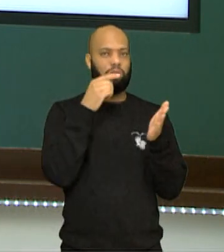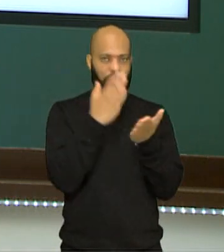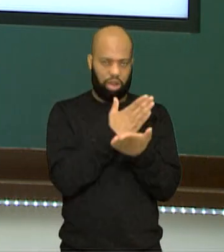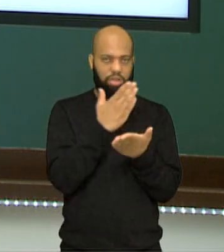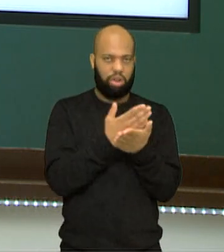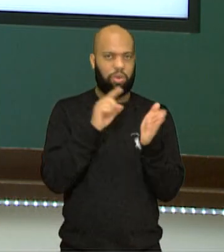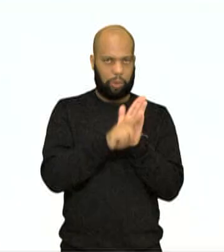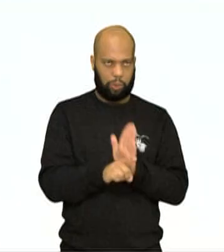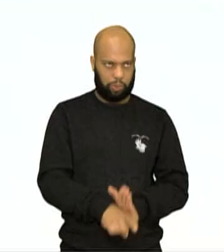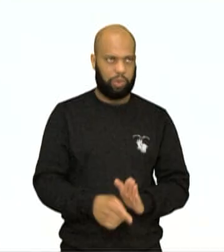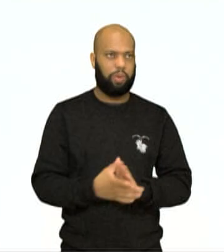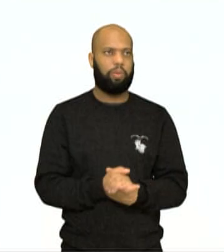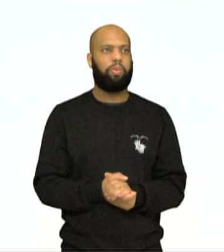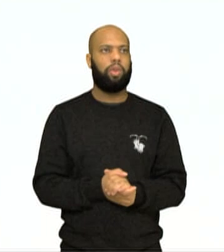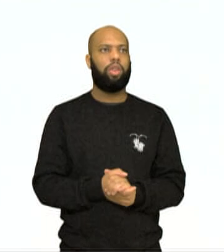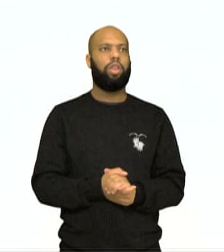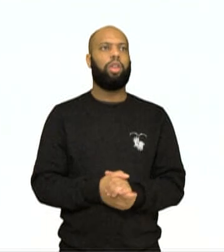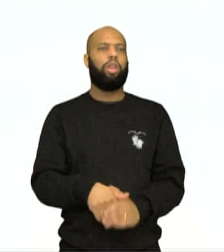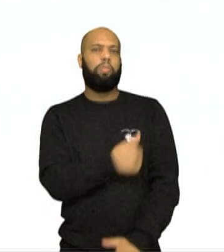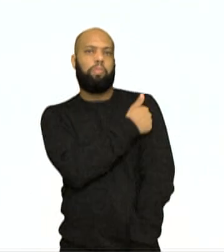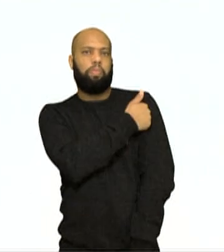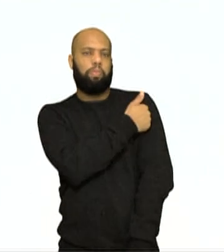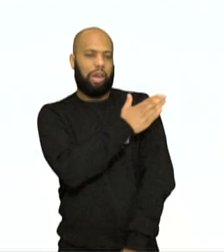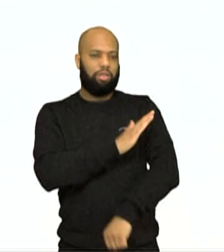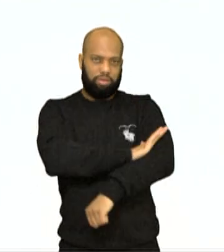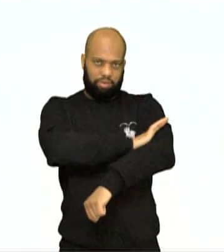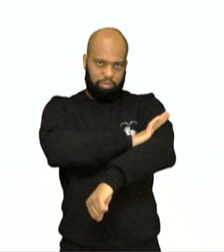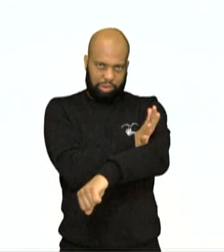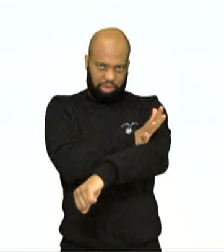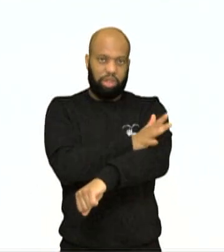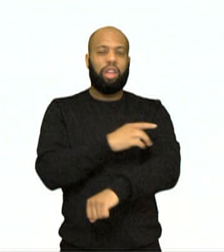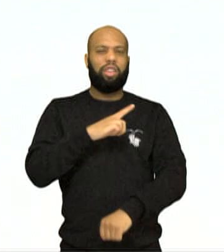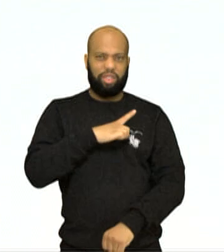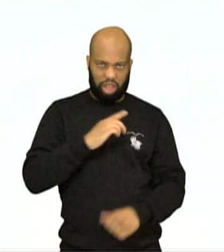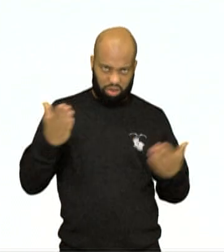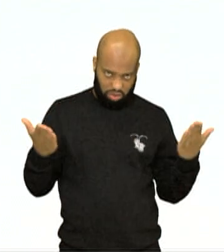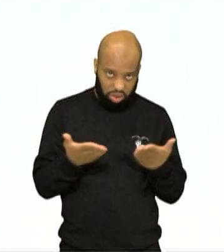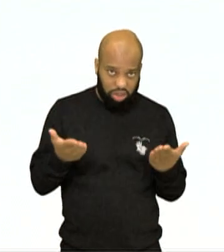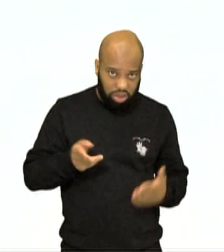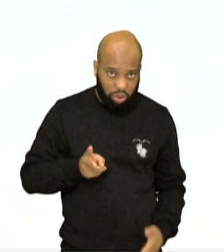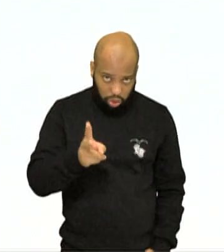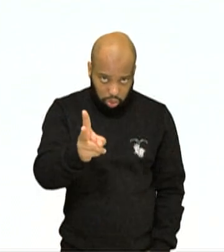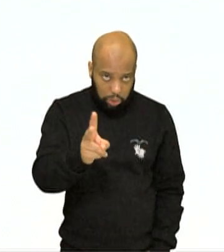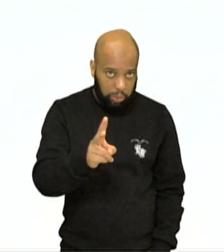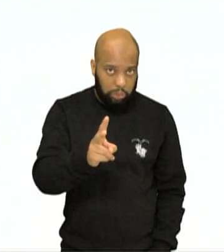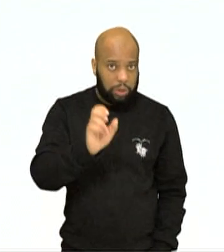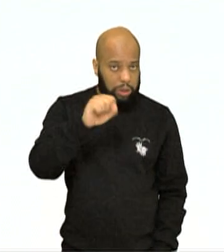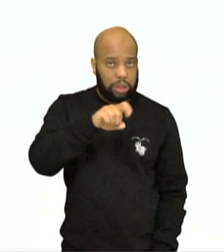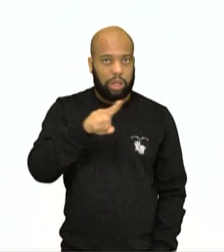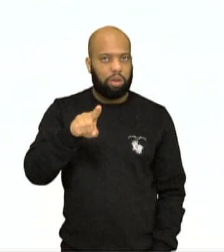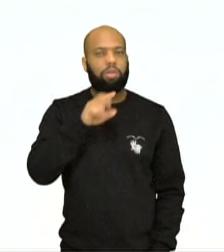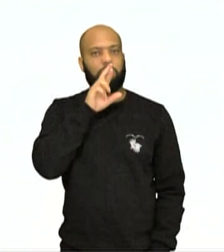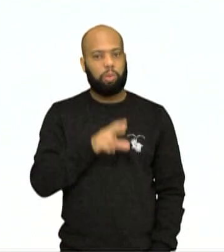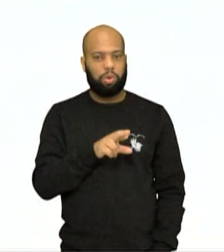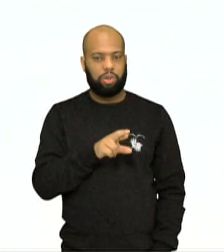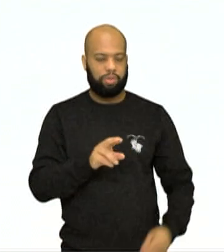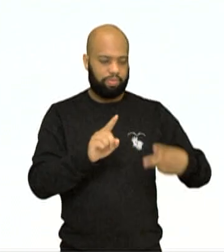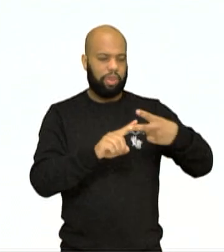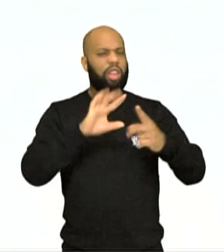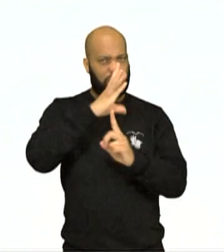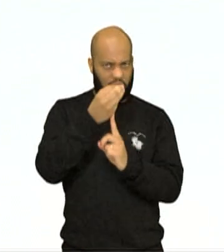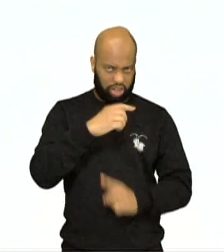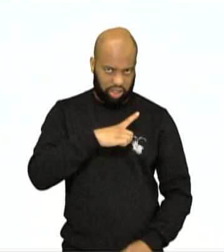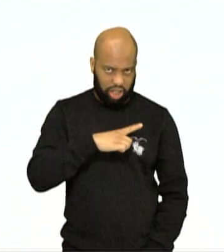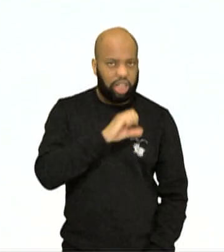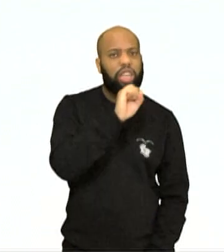caderno. O preconceito racial ainda existe hoje? Na arte ele está presente? Se